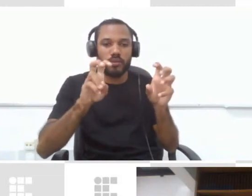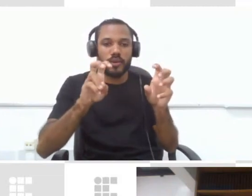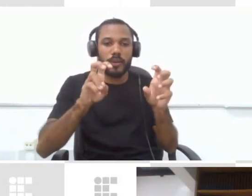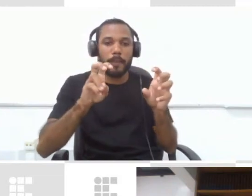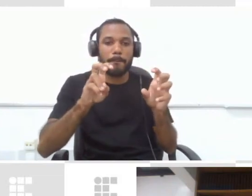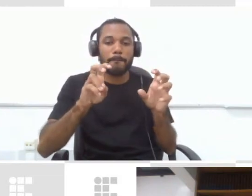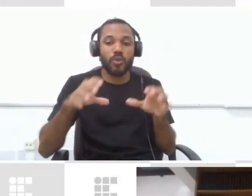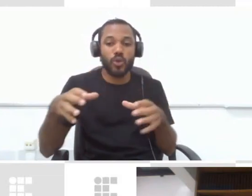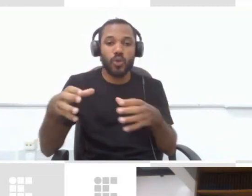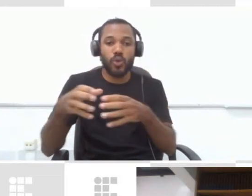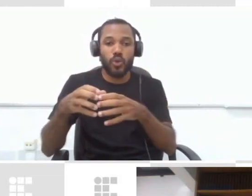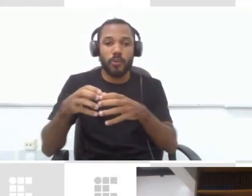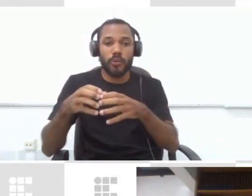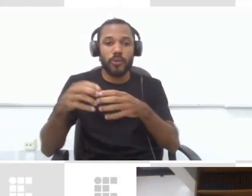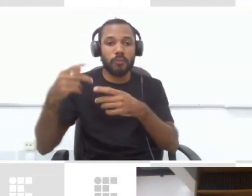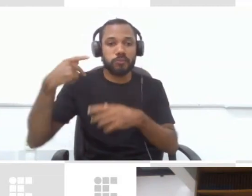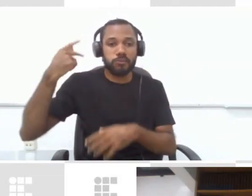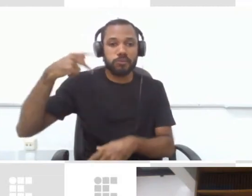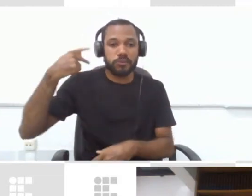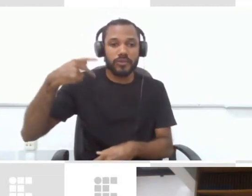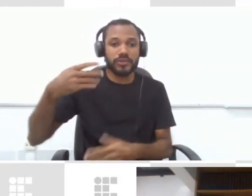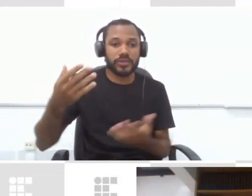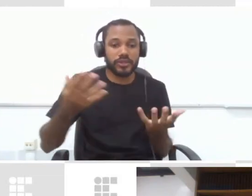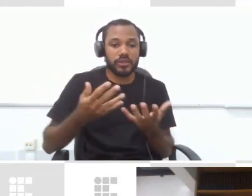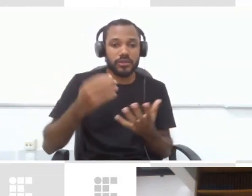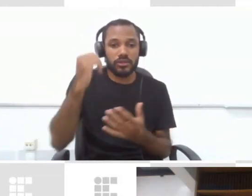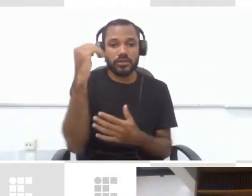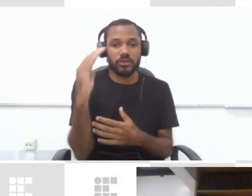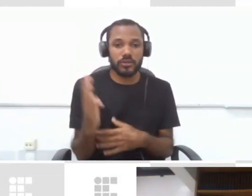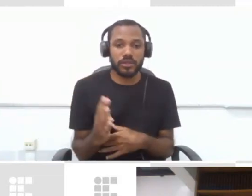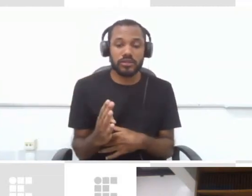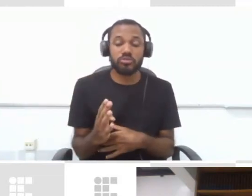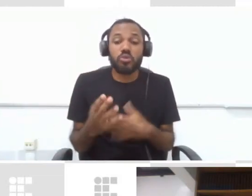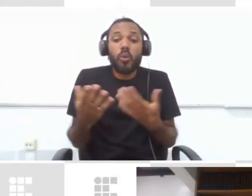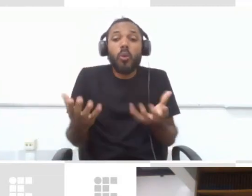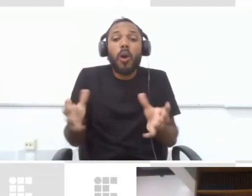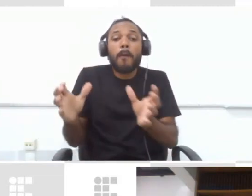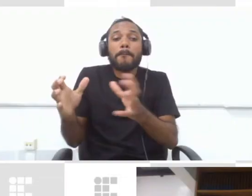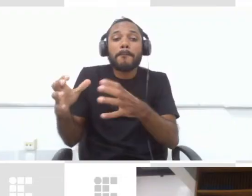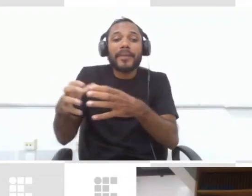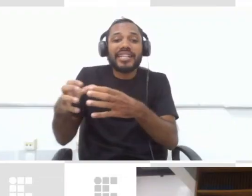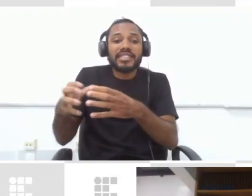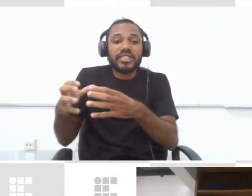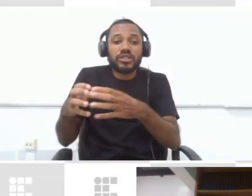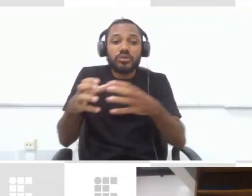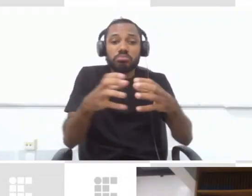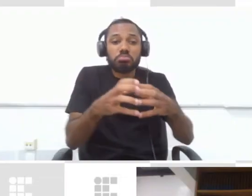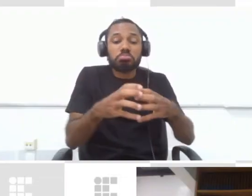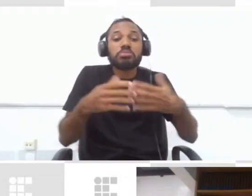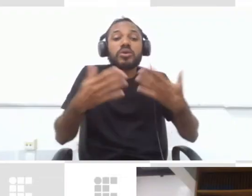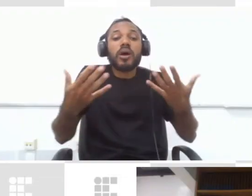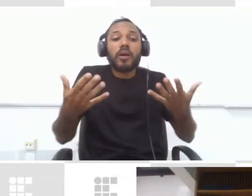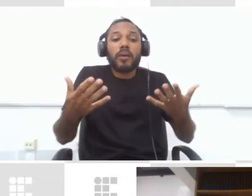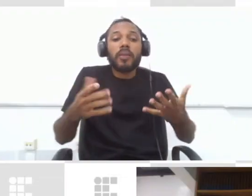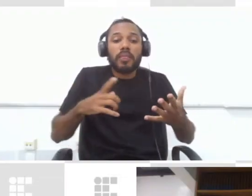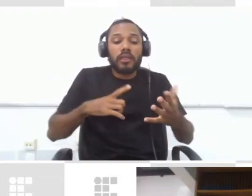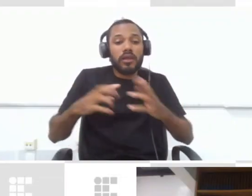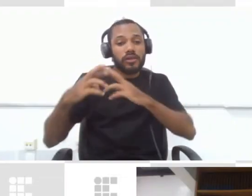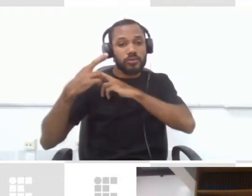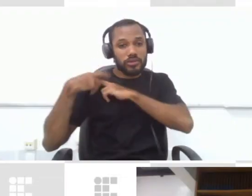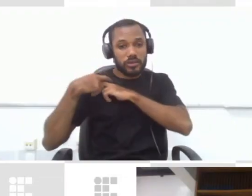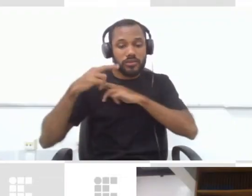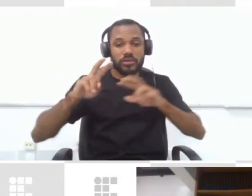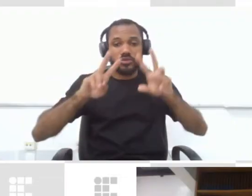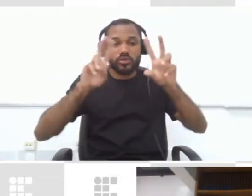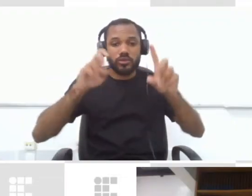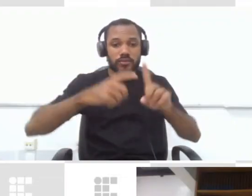políticos atuais no Brasil, quais seriam aqueles com mais responsabilidade e envolvimento a respeito, na sua percepção? Com